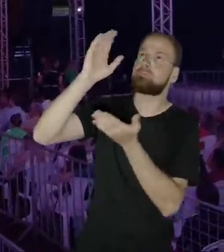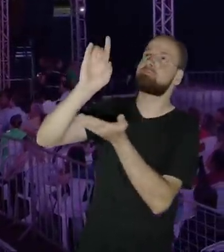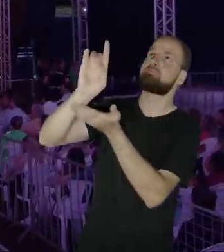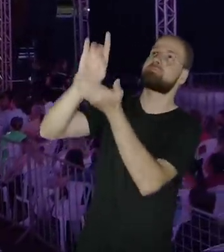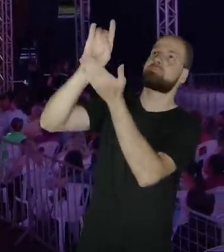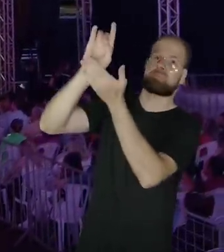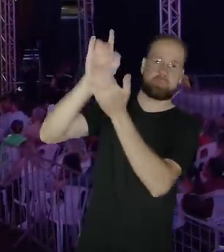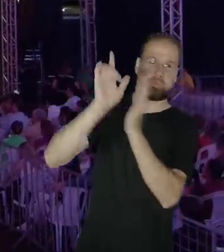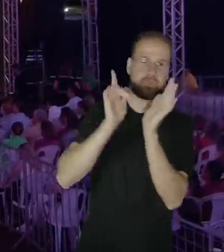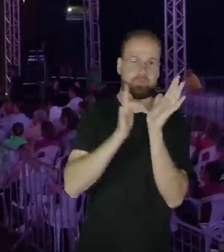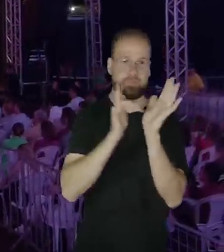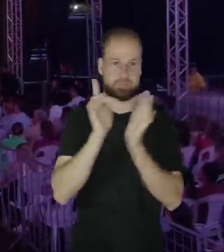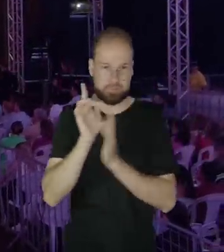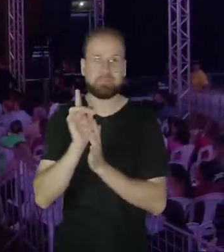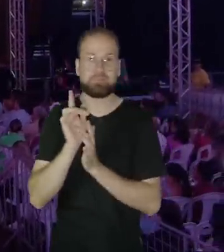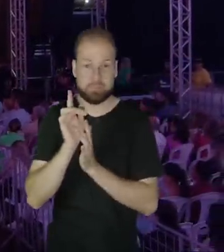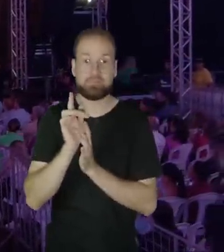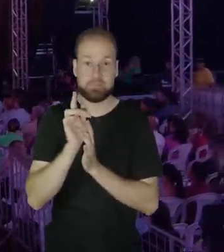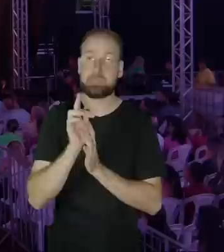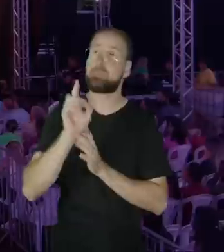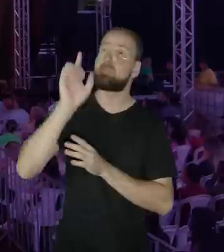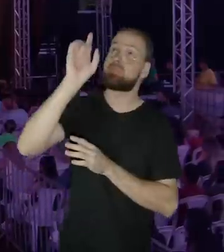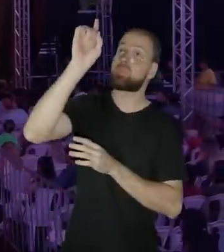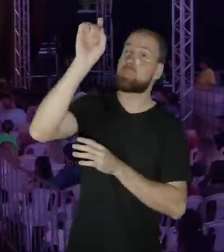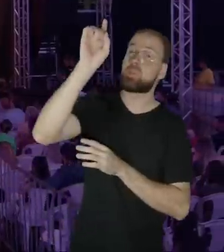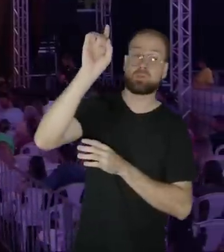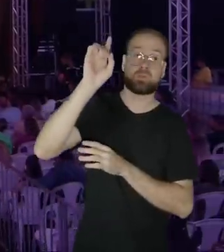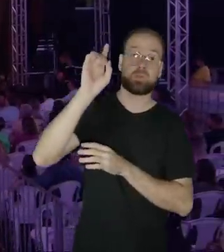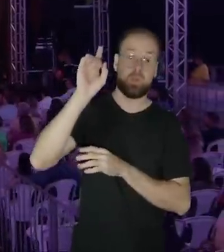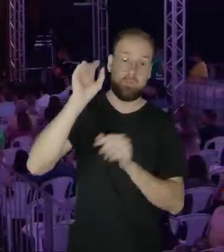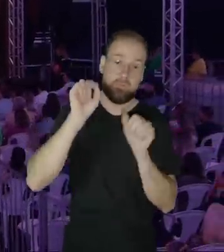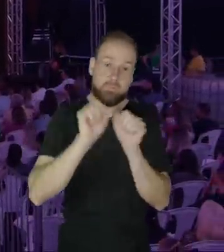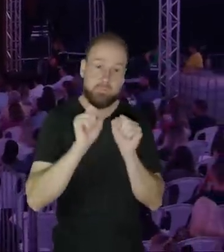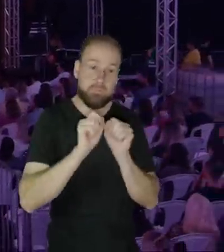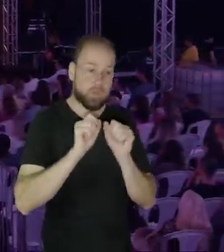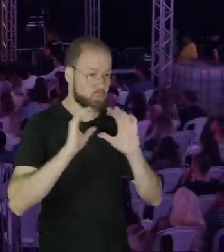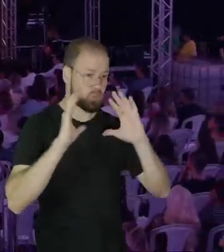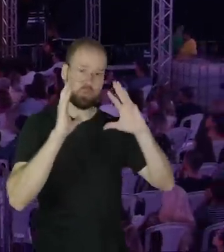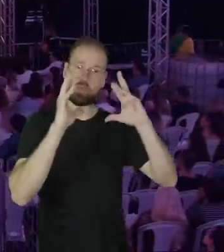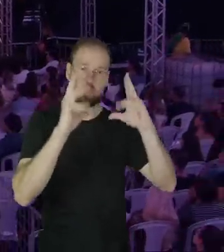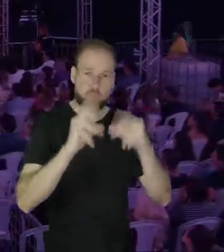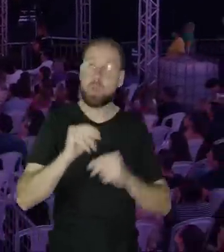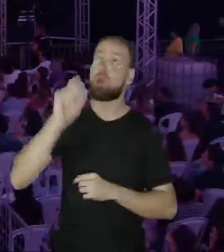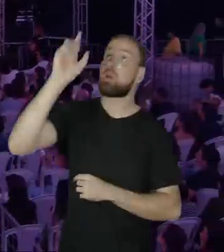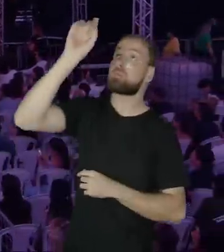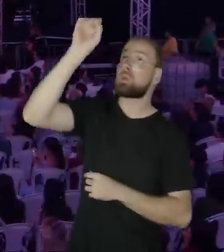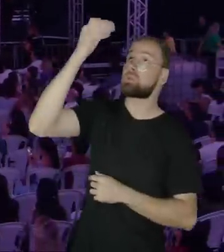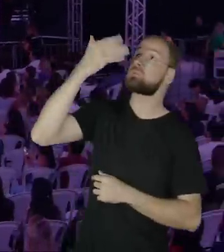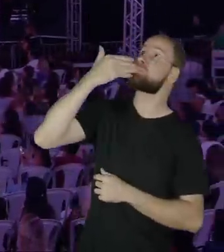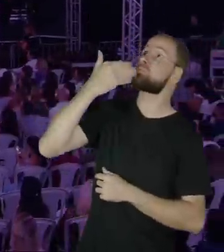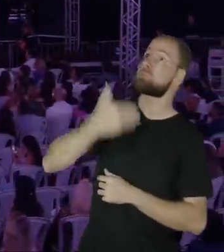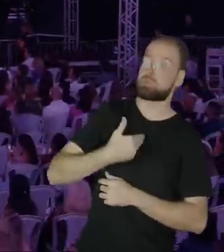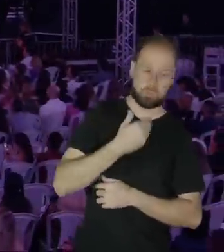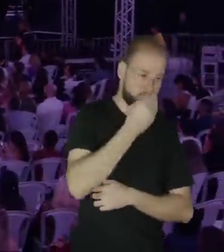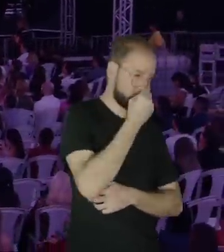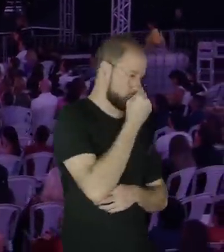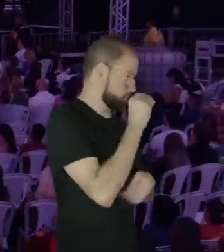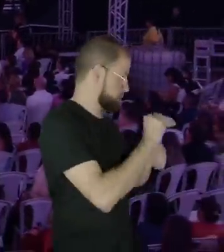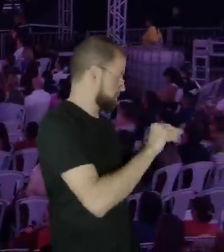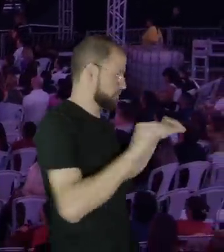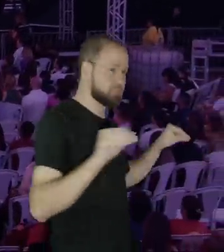pediu, não deixou absolutamente nada para trás, para que nós pudéssemos ver a vida em